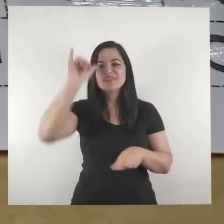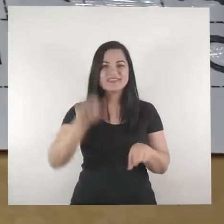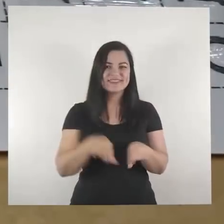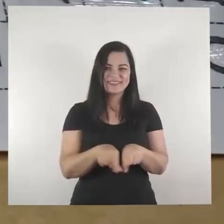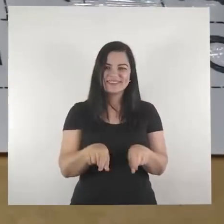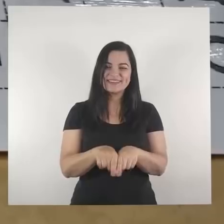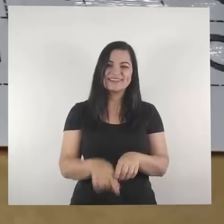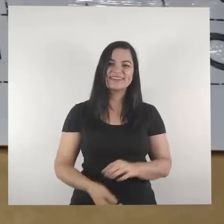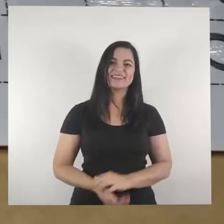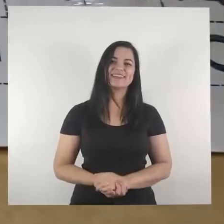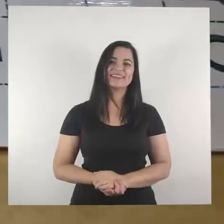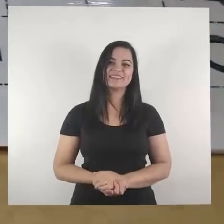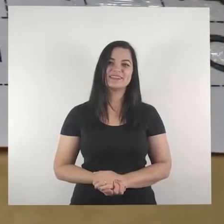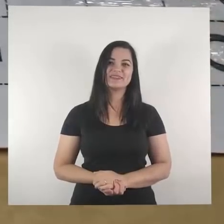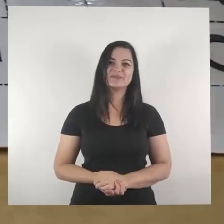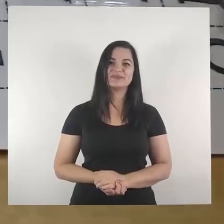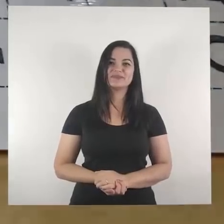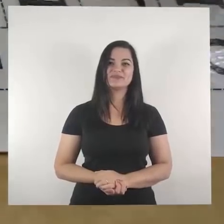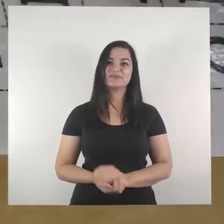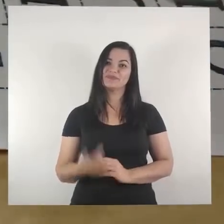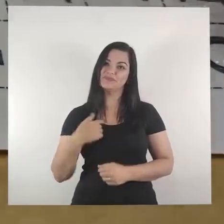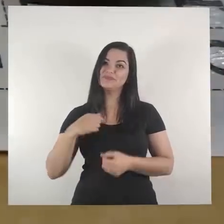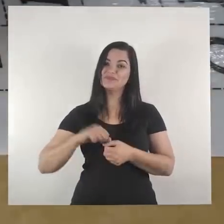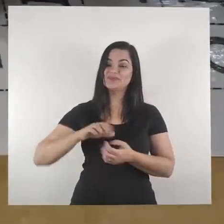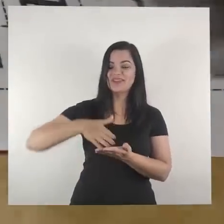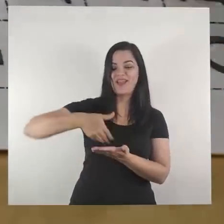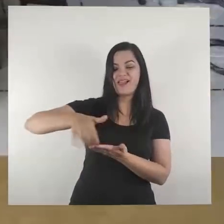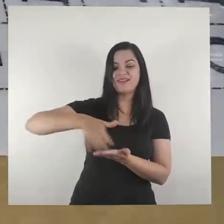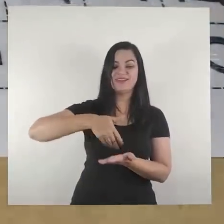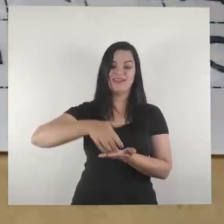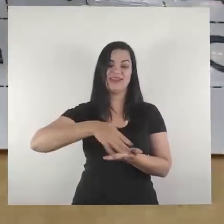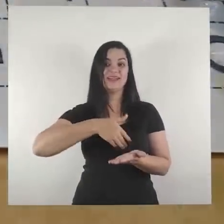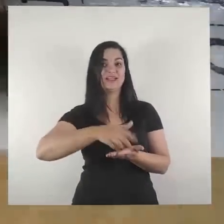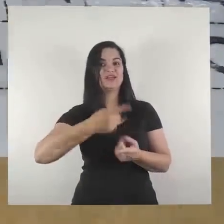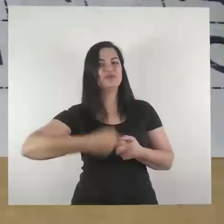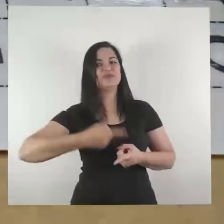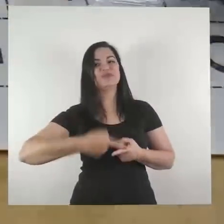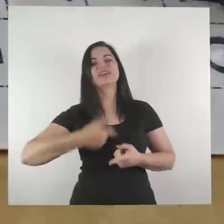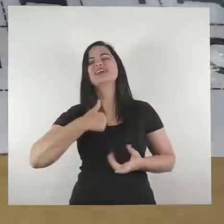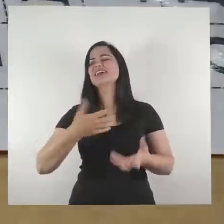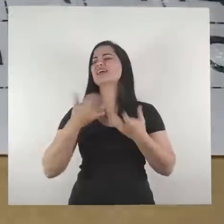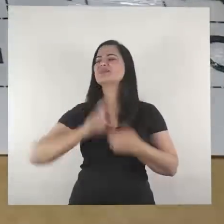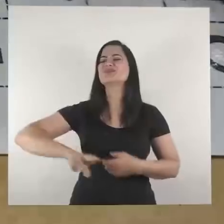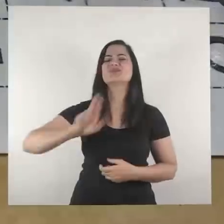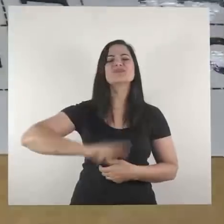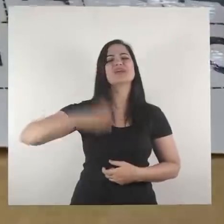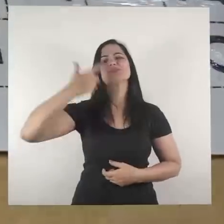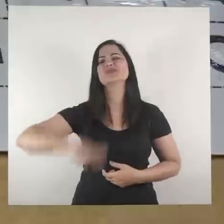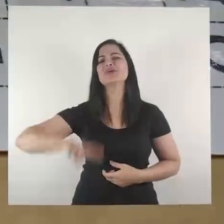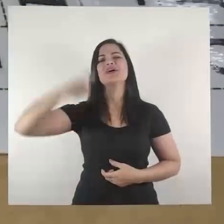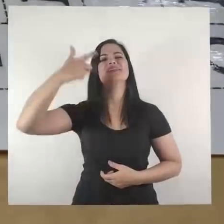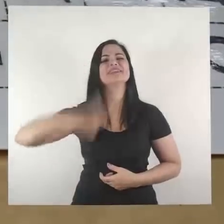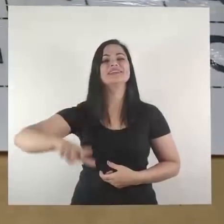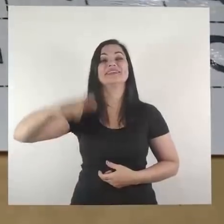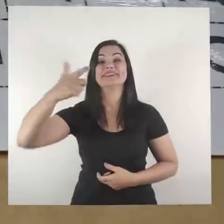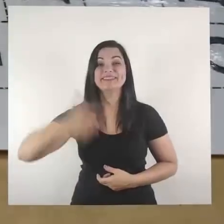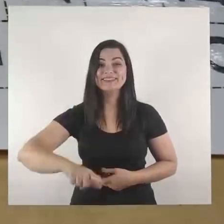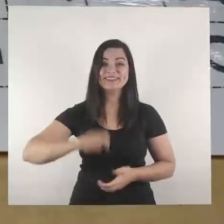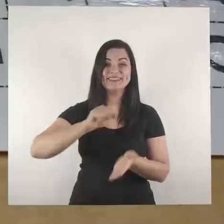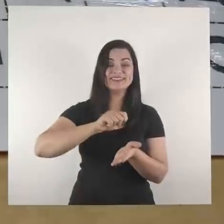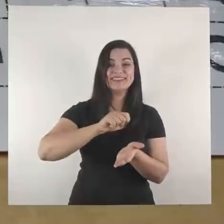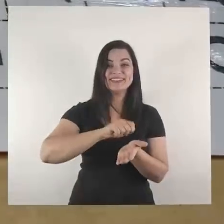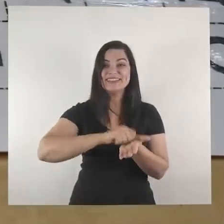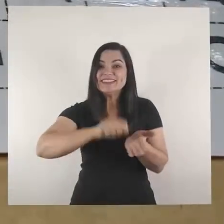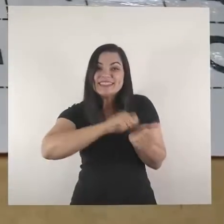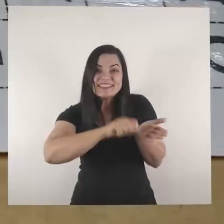facilidade. Então, eu vou fazer isso aqui nas minhas letrinhas móveis, porque eu quero usar muitas e muitas e muitas vezes, escrever